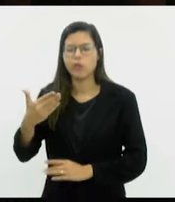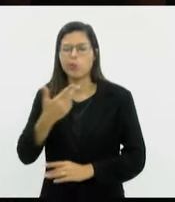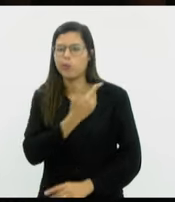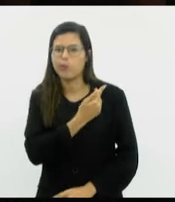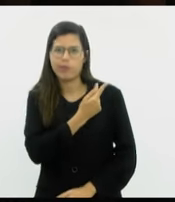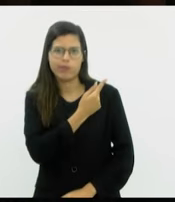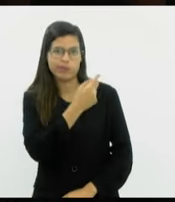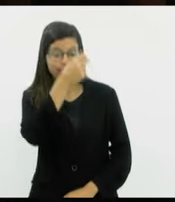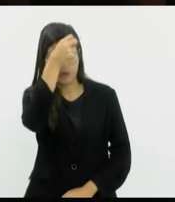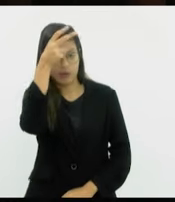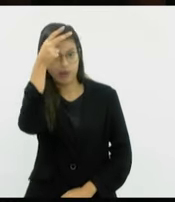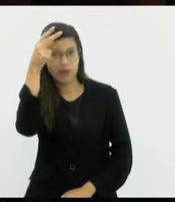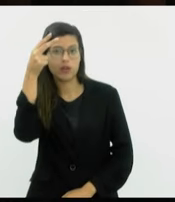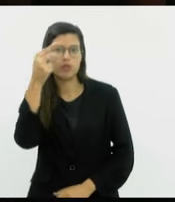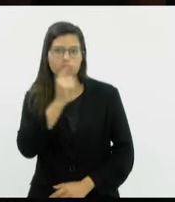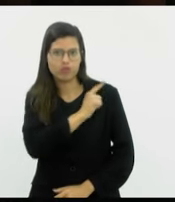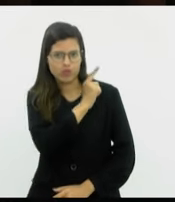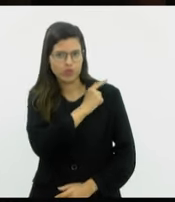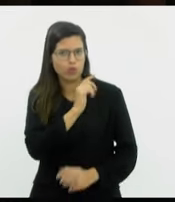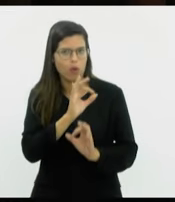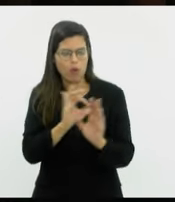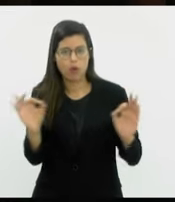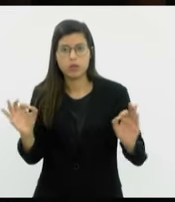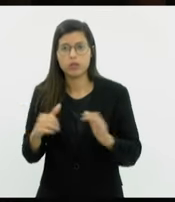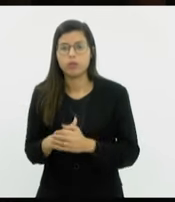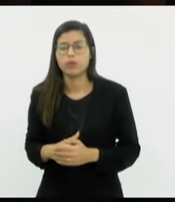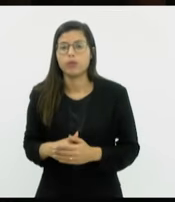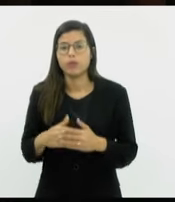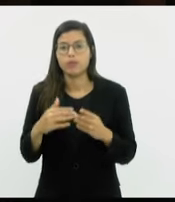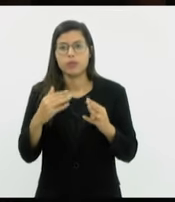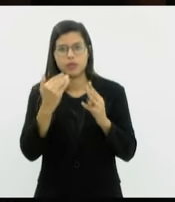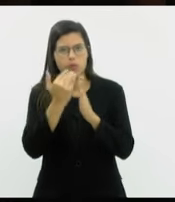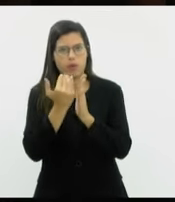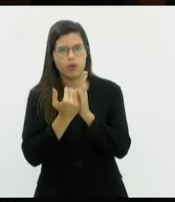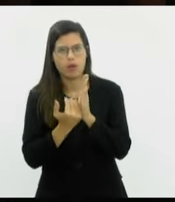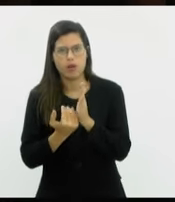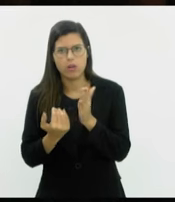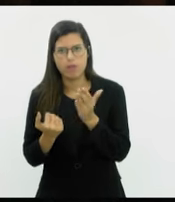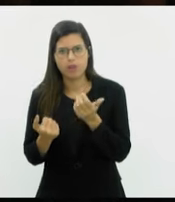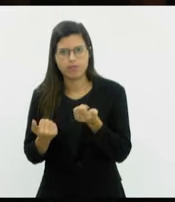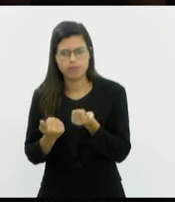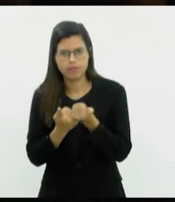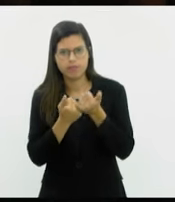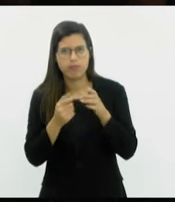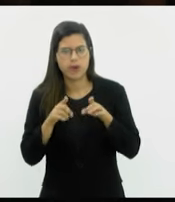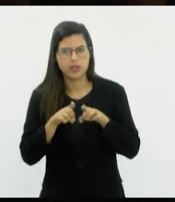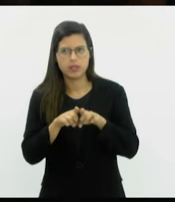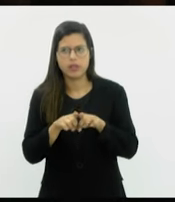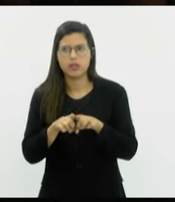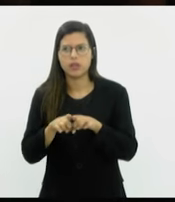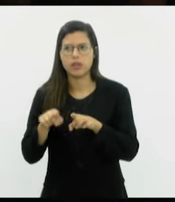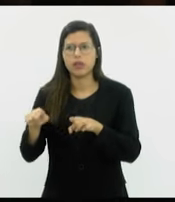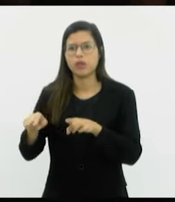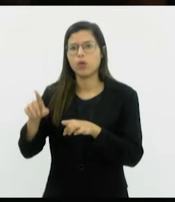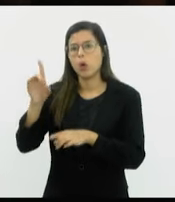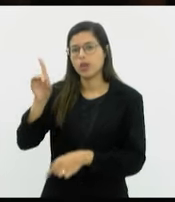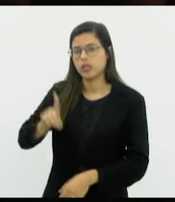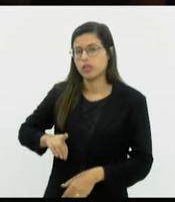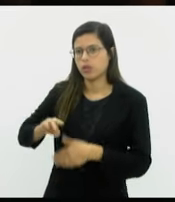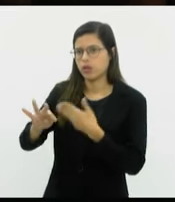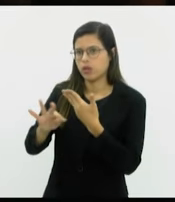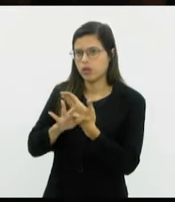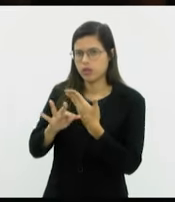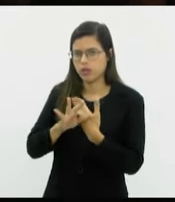equipe. Esse programa é realizado em parceria já com a Emater de Italva, com a diretoria técnica, sob